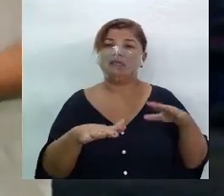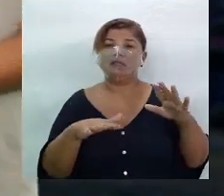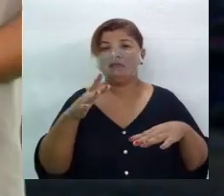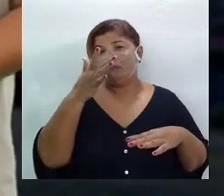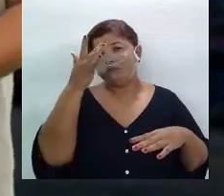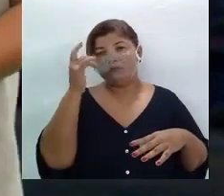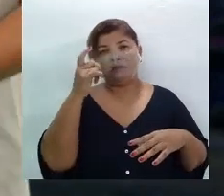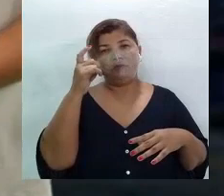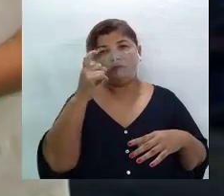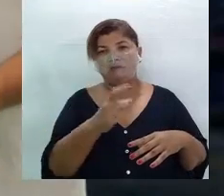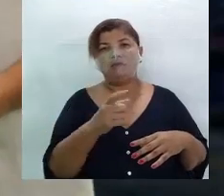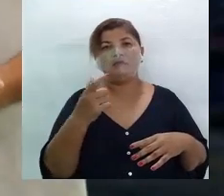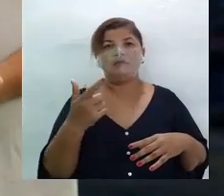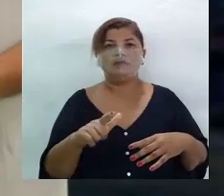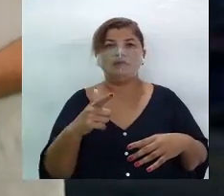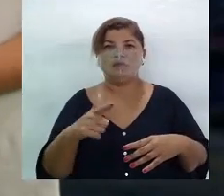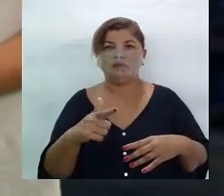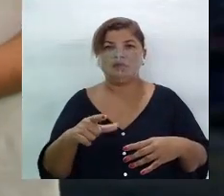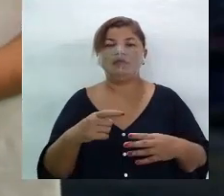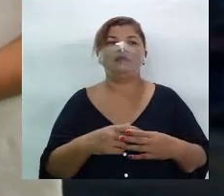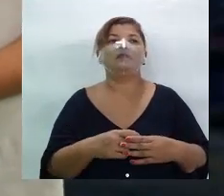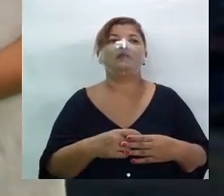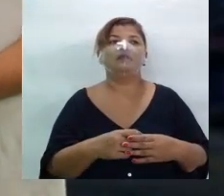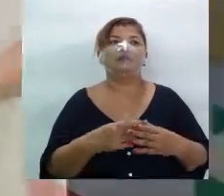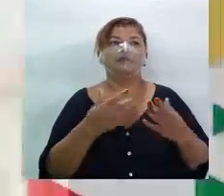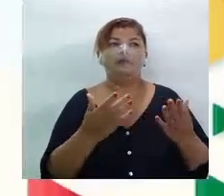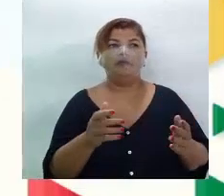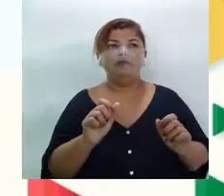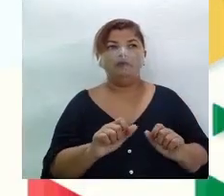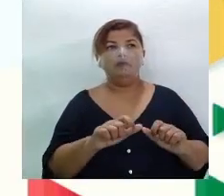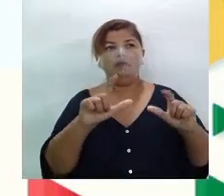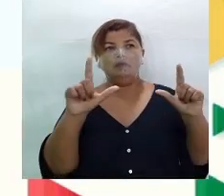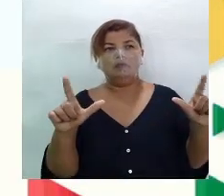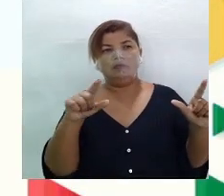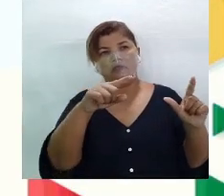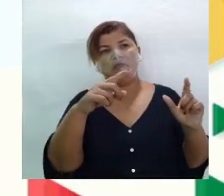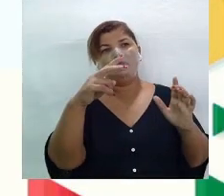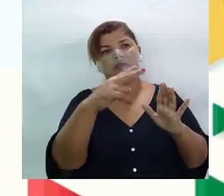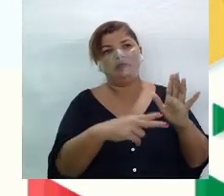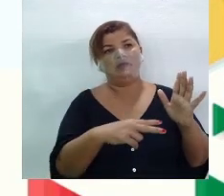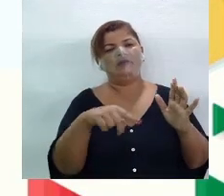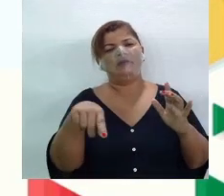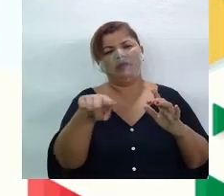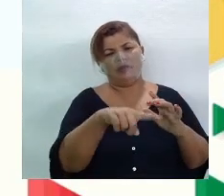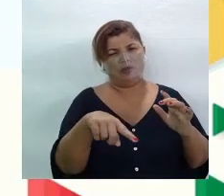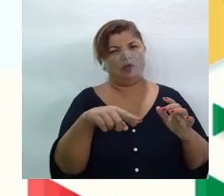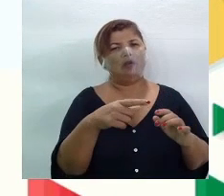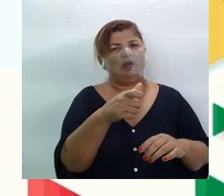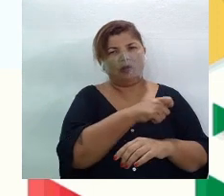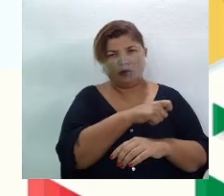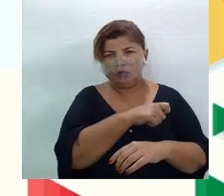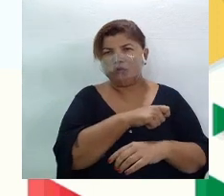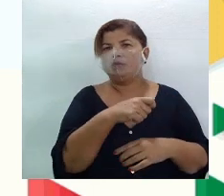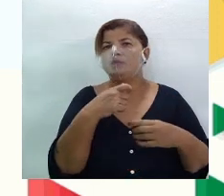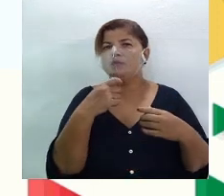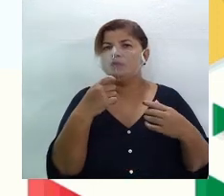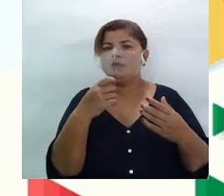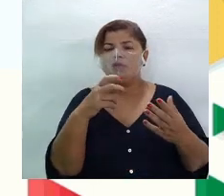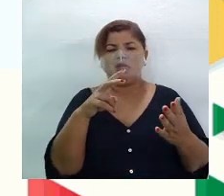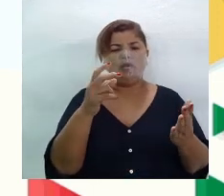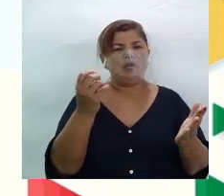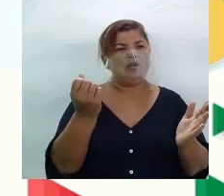gostaria de chamar a atenção, justamente pedir para ler esse slide, esse ponto, para você, estudante. Olha aqui, o registro